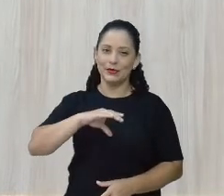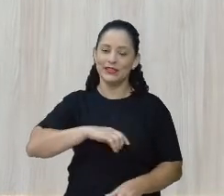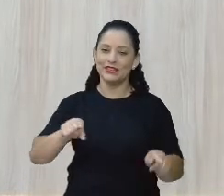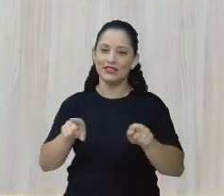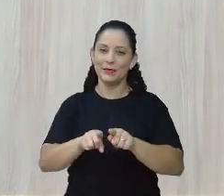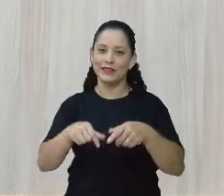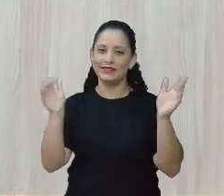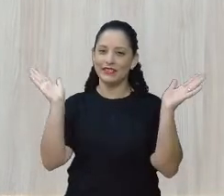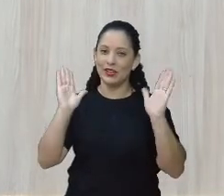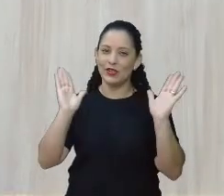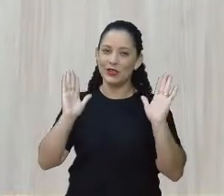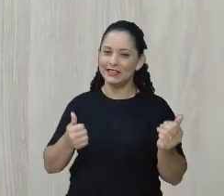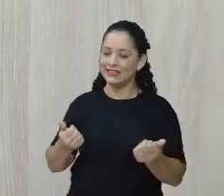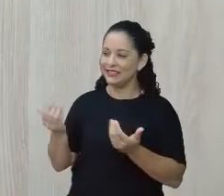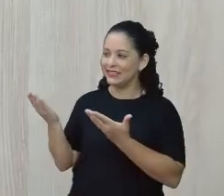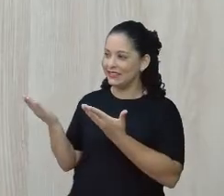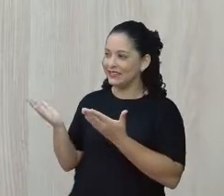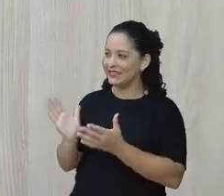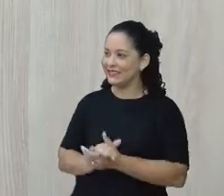ela?